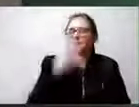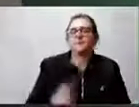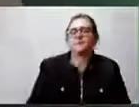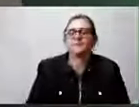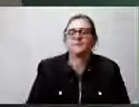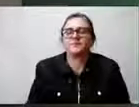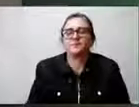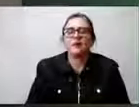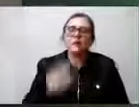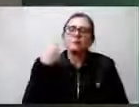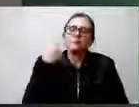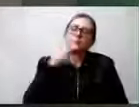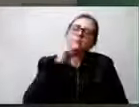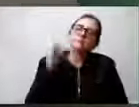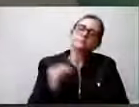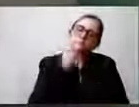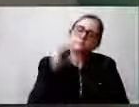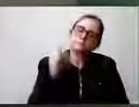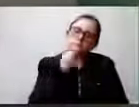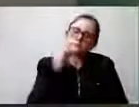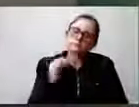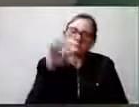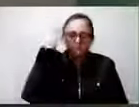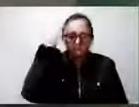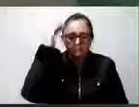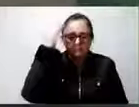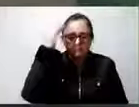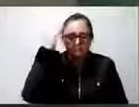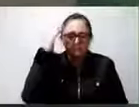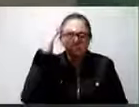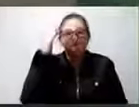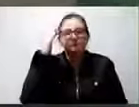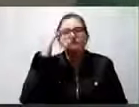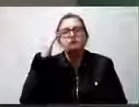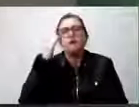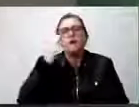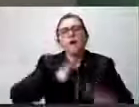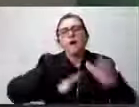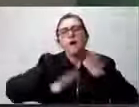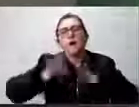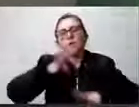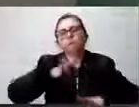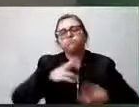é muito importante que a gente entenda a tolerância do paciente no